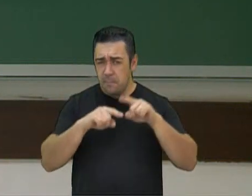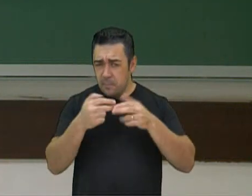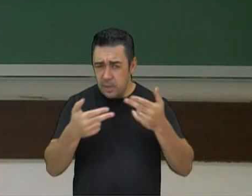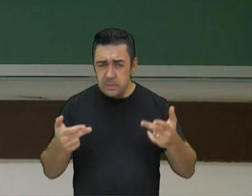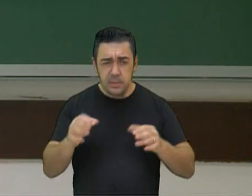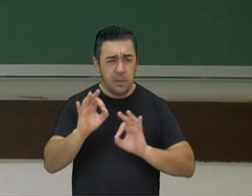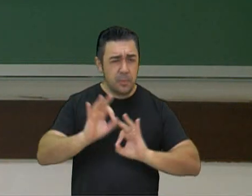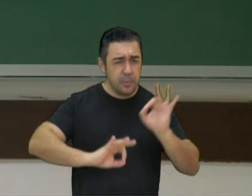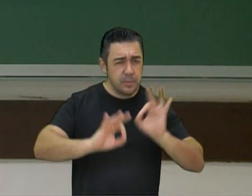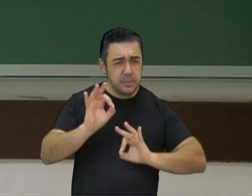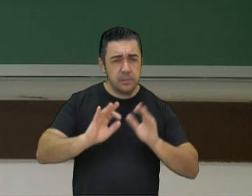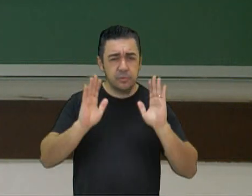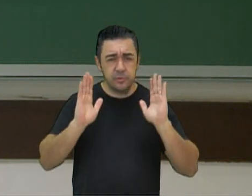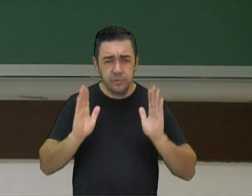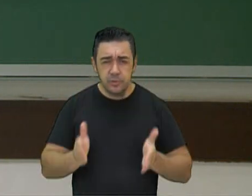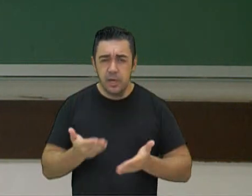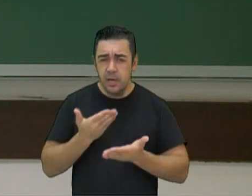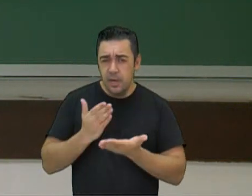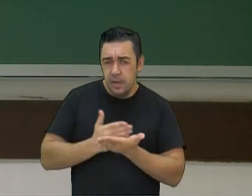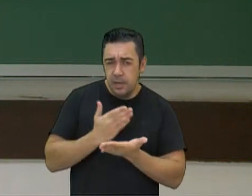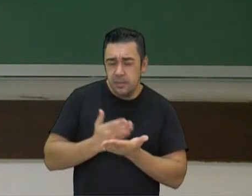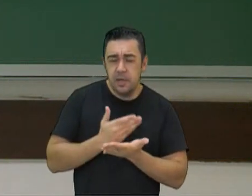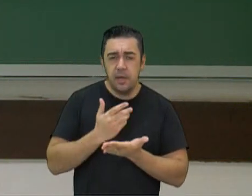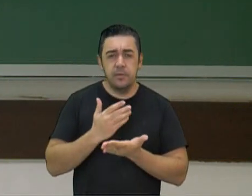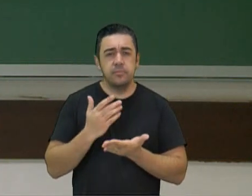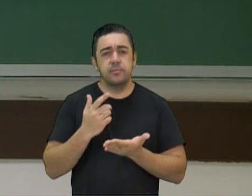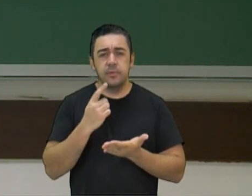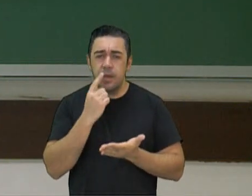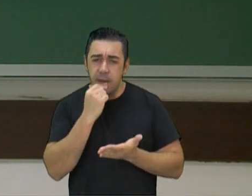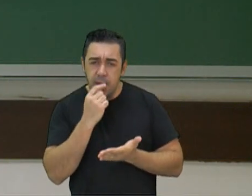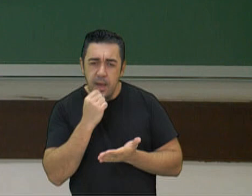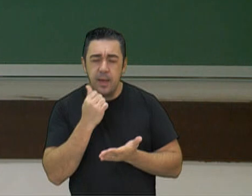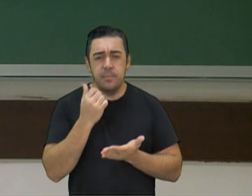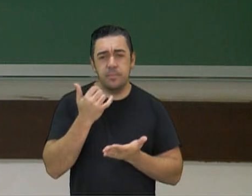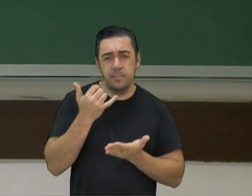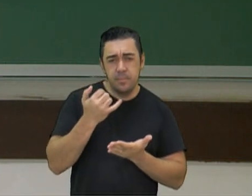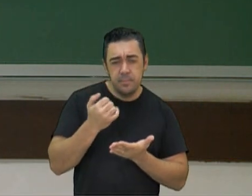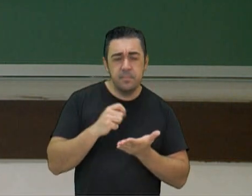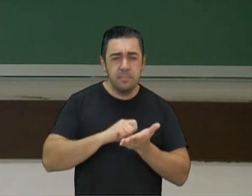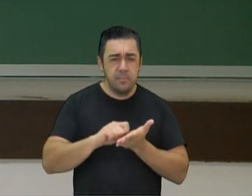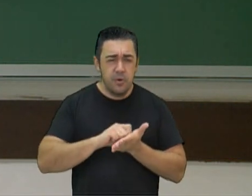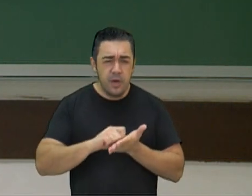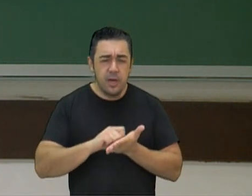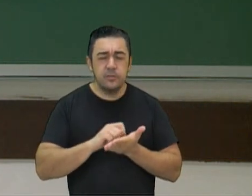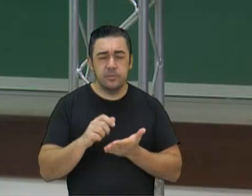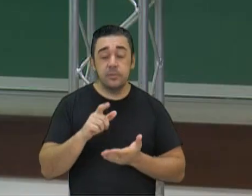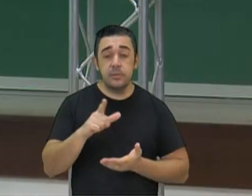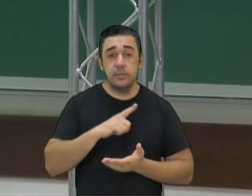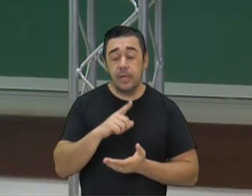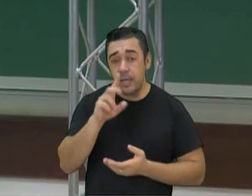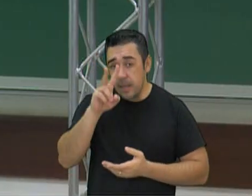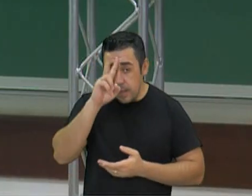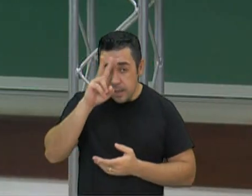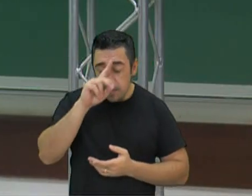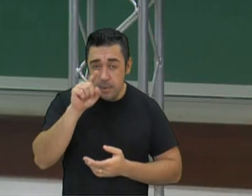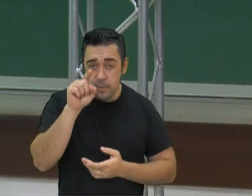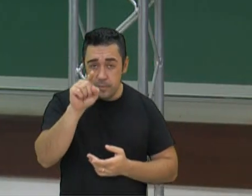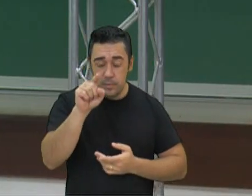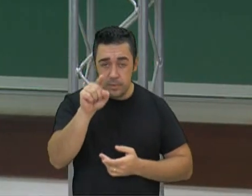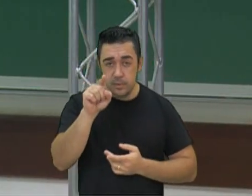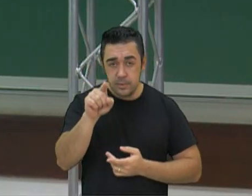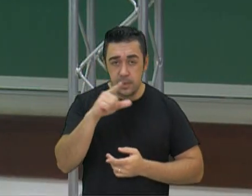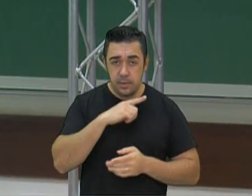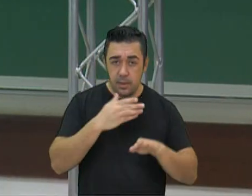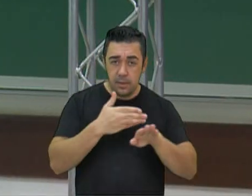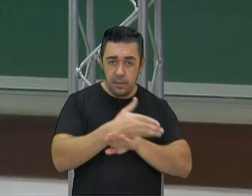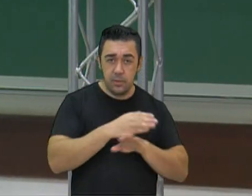que já pegaram o caderno, o lápis, a borracha, a caneta, né? É sempre bom a gente lembrar que os alunos que estão tendo acesso